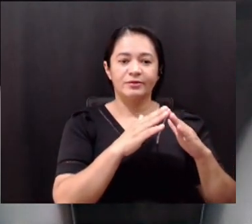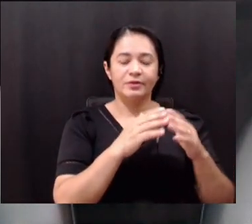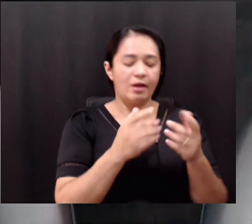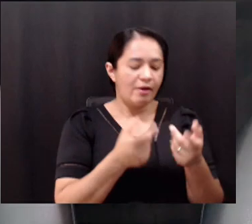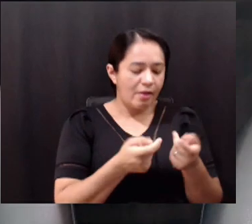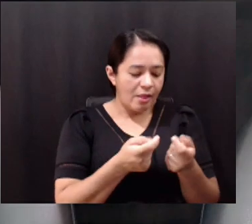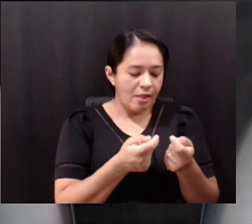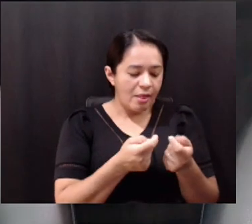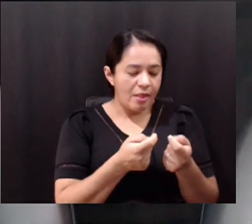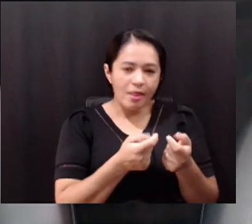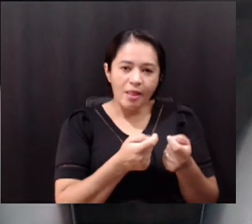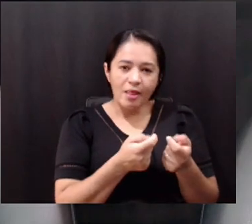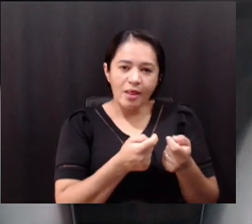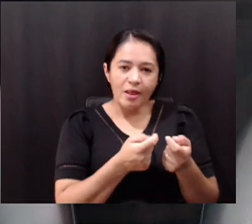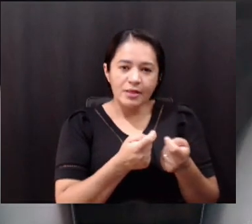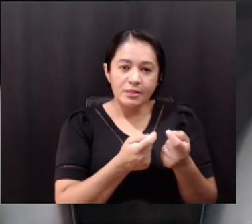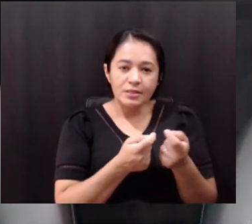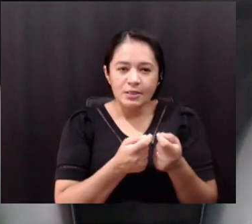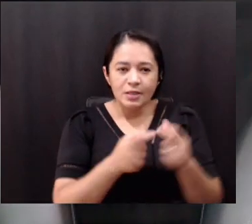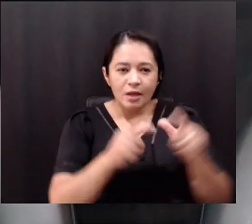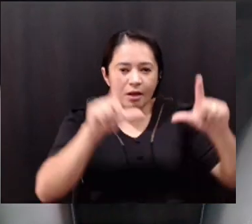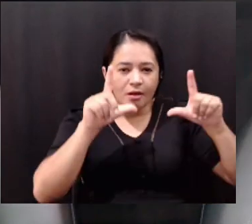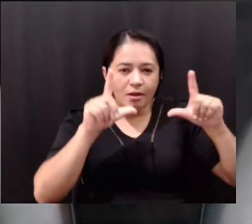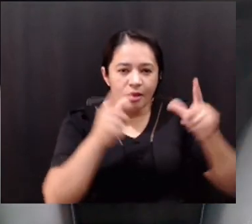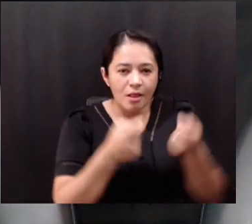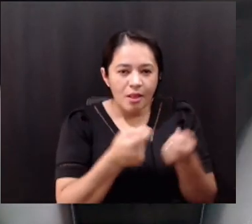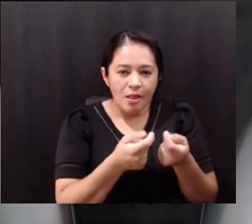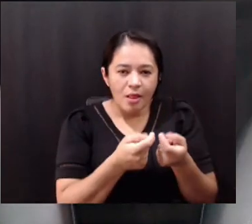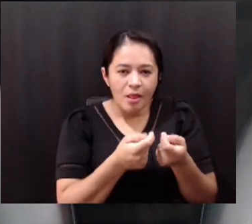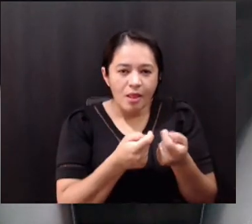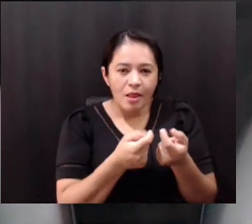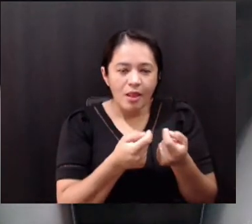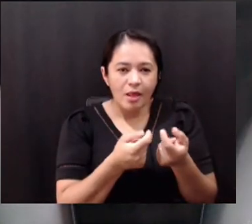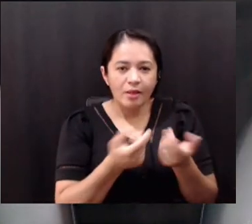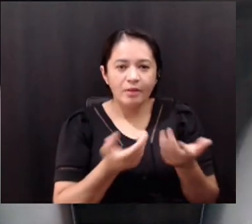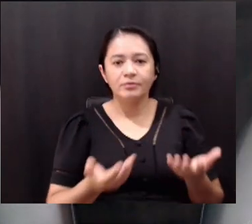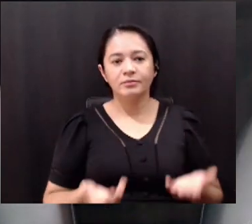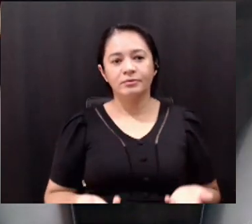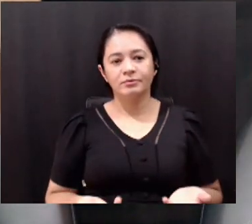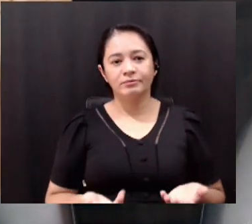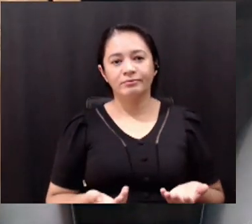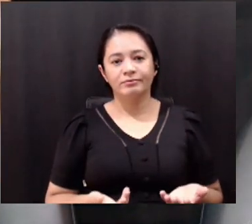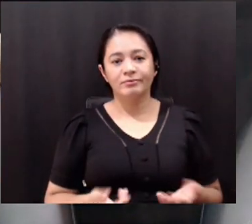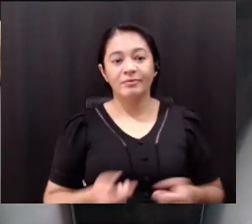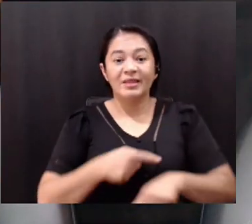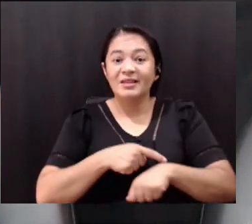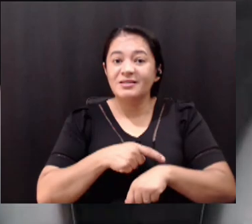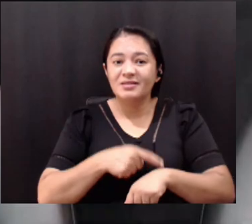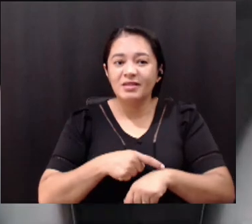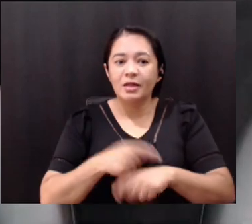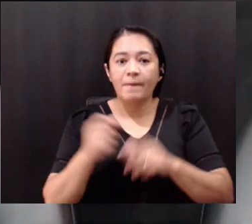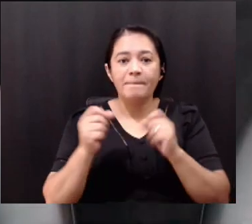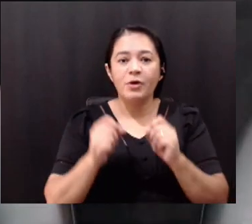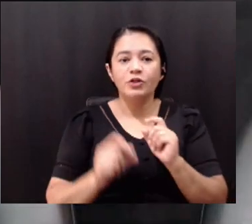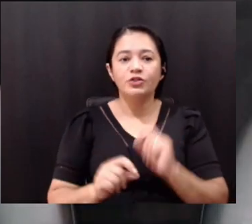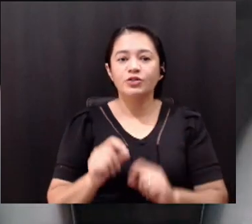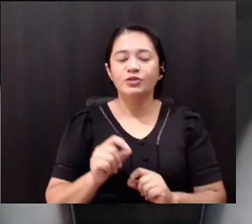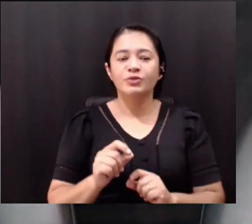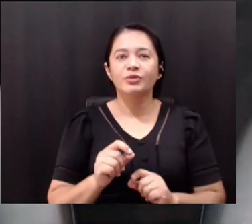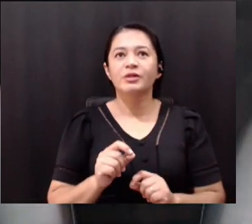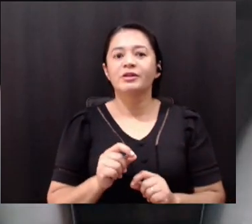lá na timeline infinita. Então, esses tempos que poderiam ser produtivos, de